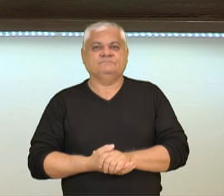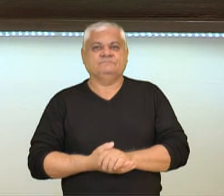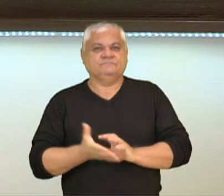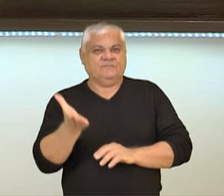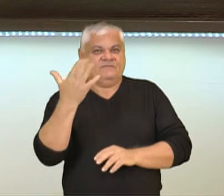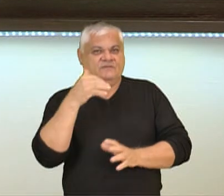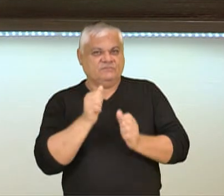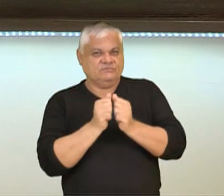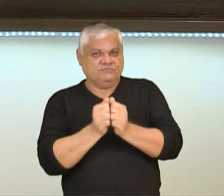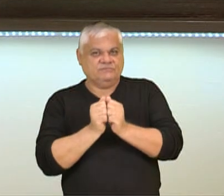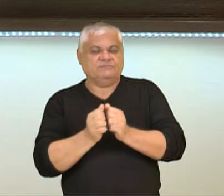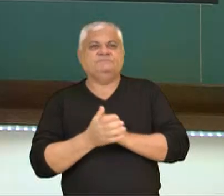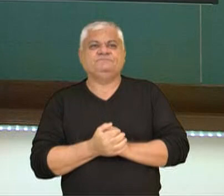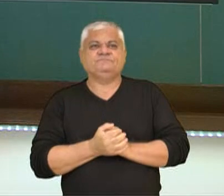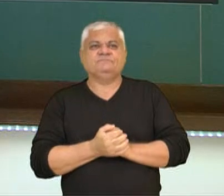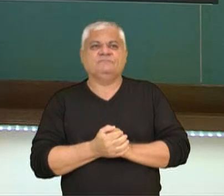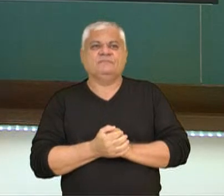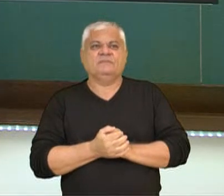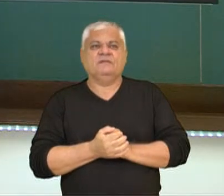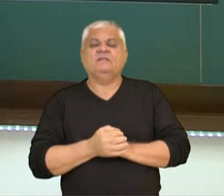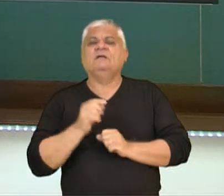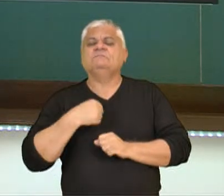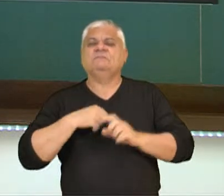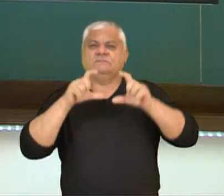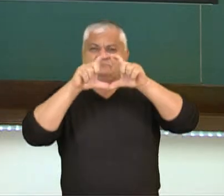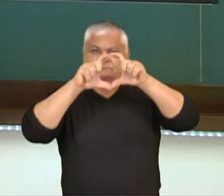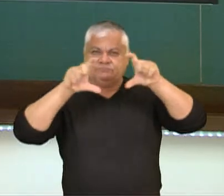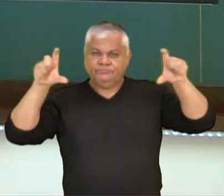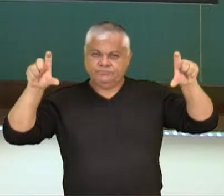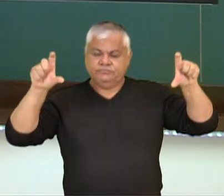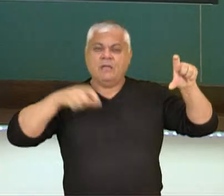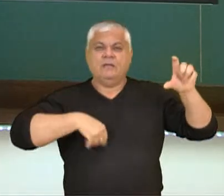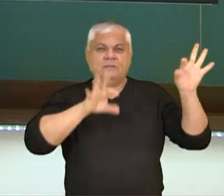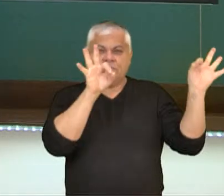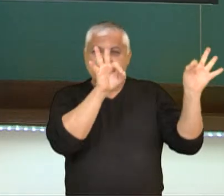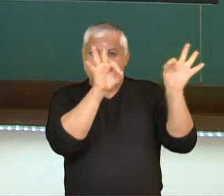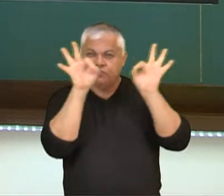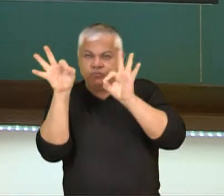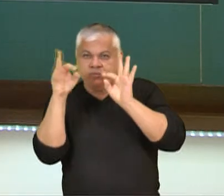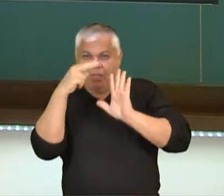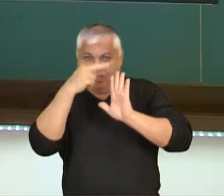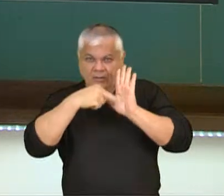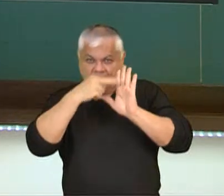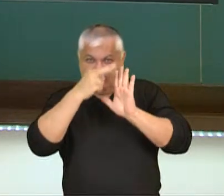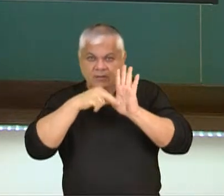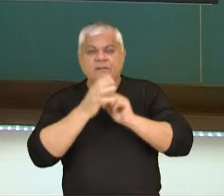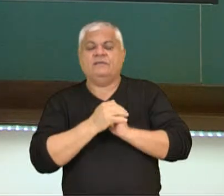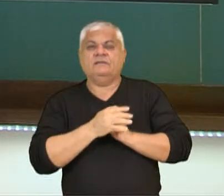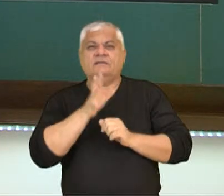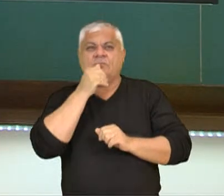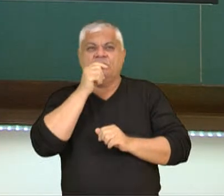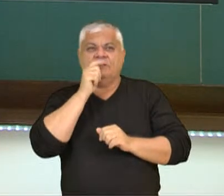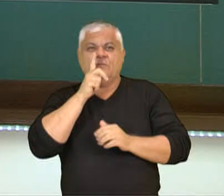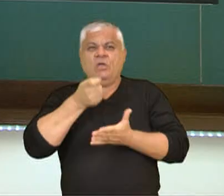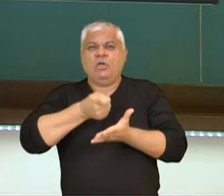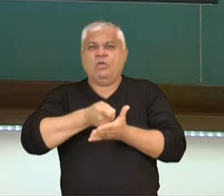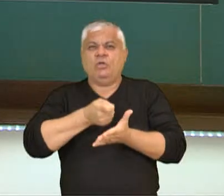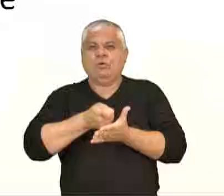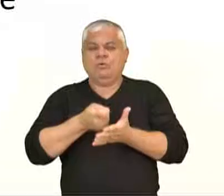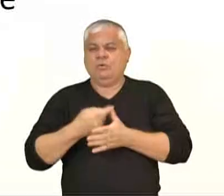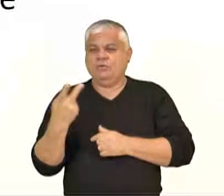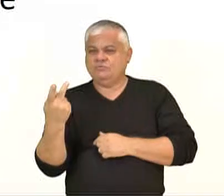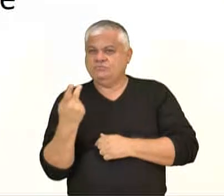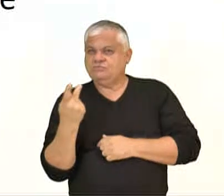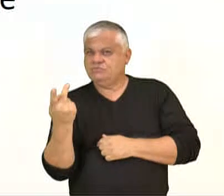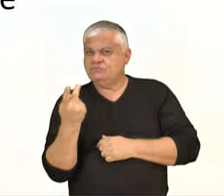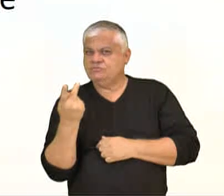Vamos juntos, minha gente. O comando é para a gente reler o fragmento que está aqui em destaque. Então, ao rigor geral, os dois se